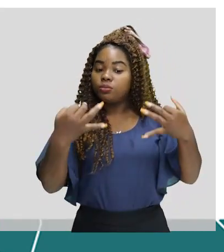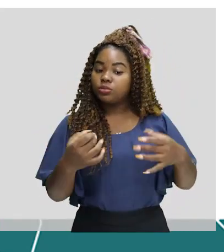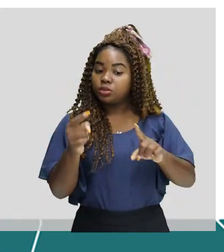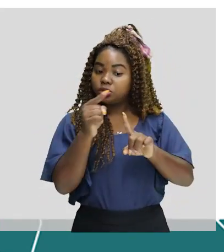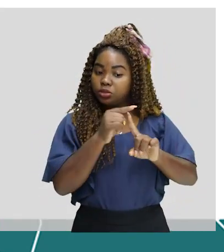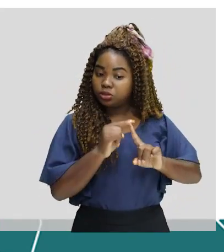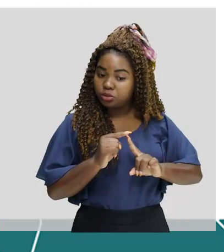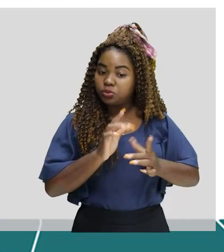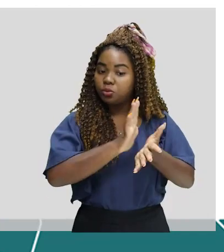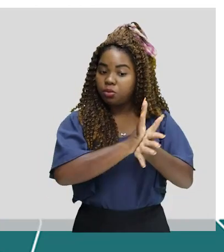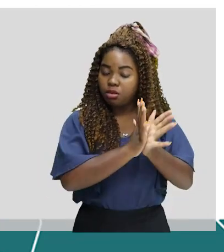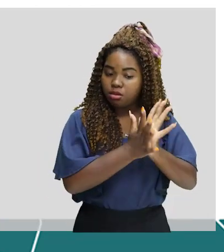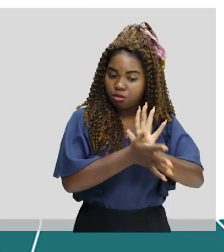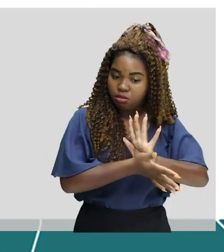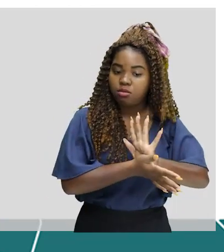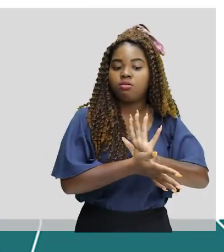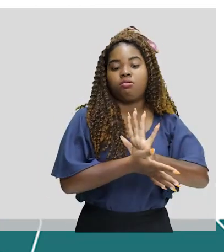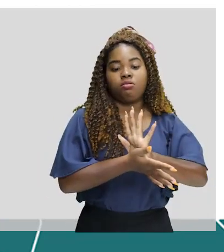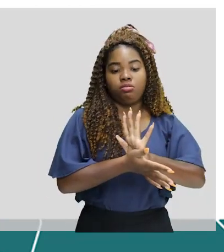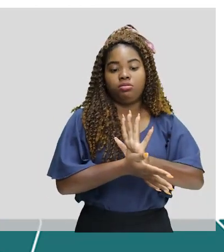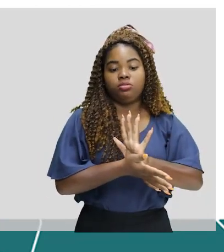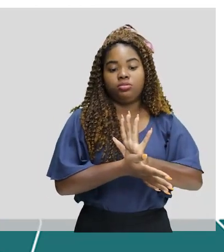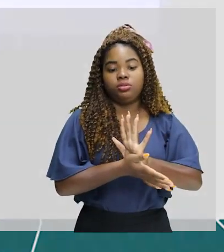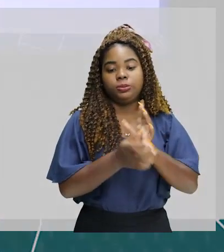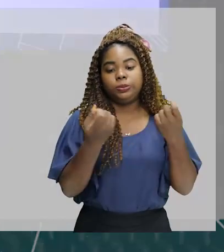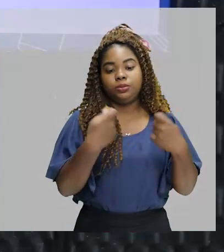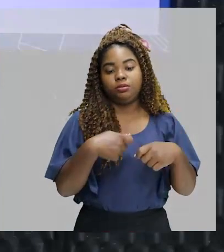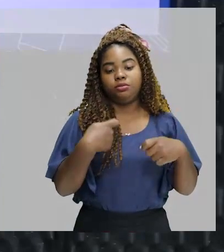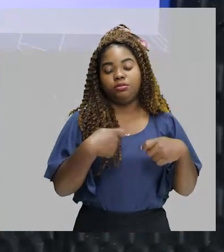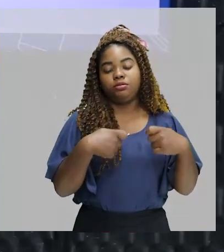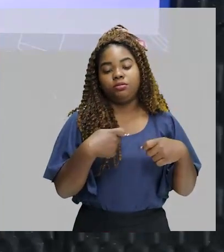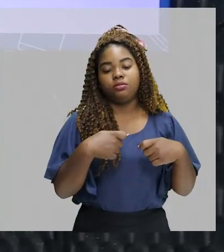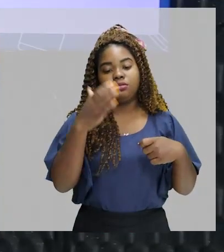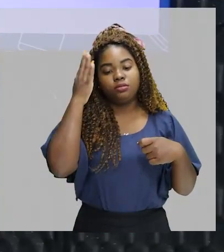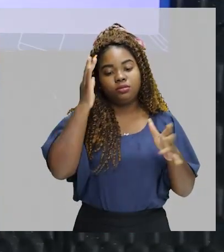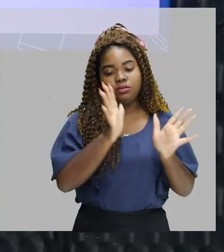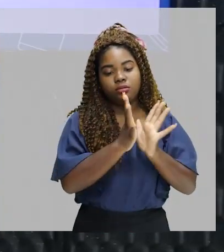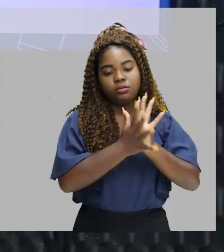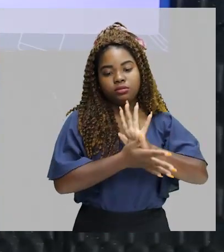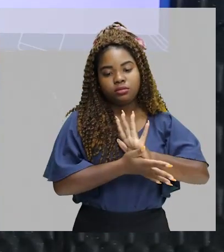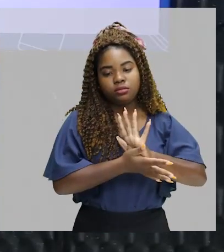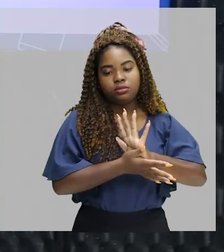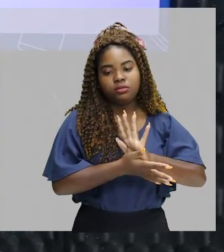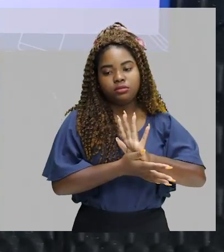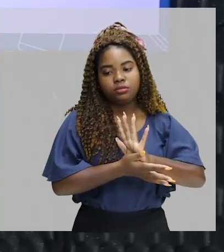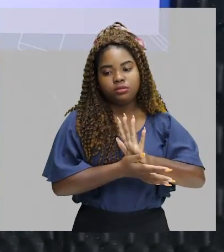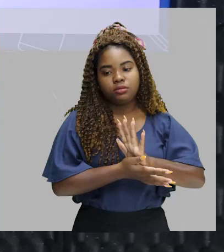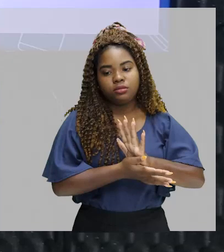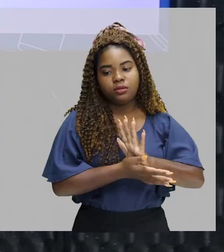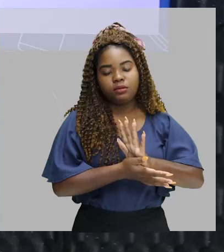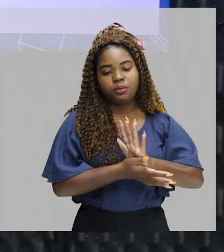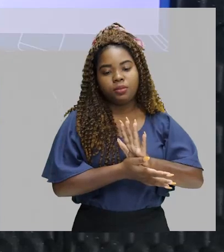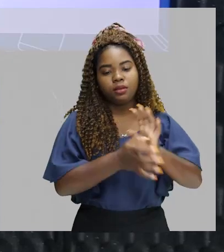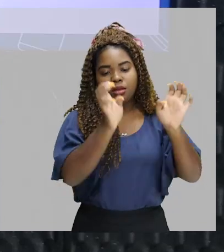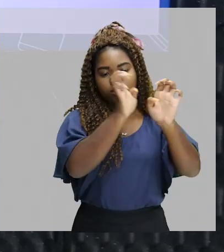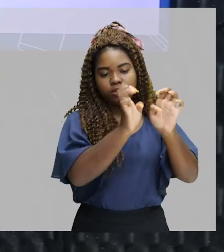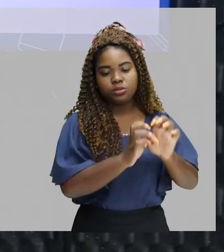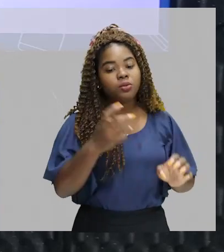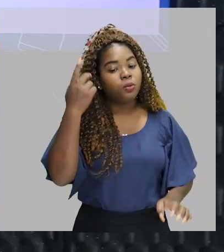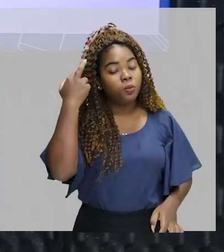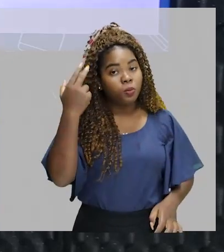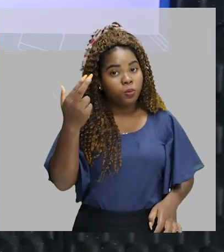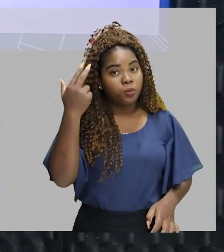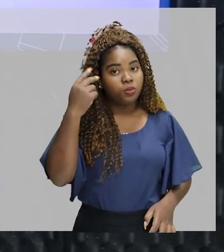tipos de preconceito, nós temos que levar em conta que os preconceitos têm uma construção histórica. Ou seja, beleza? Então, por